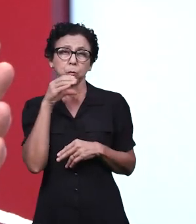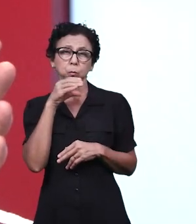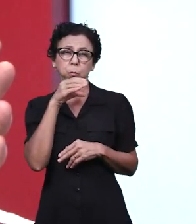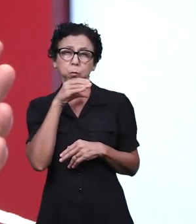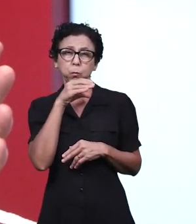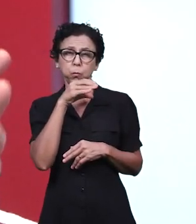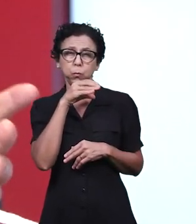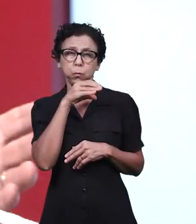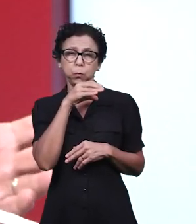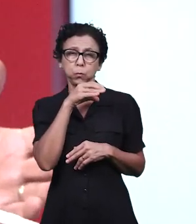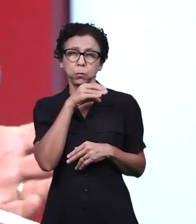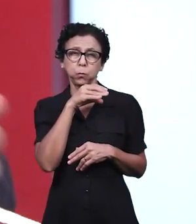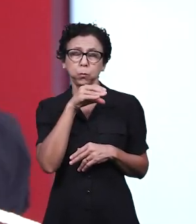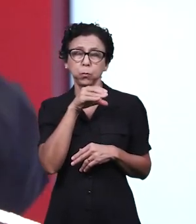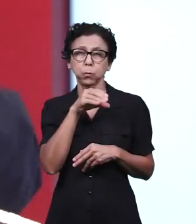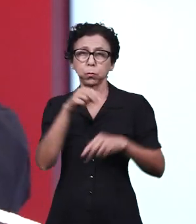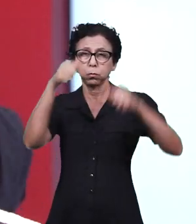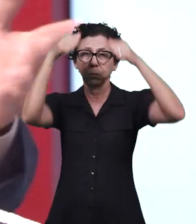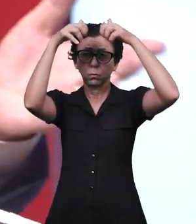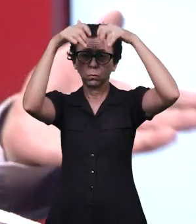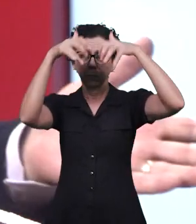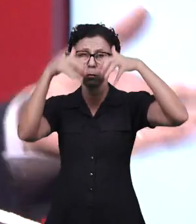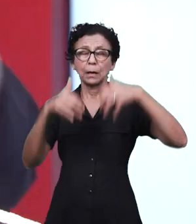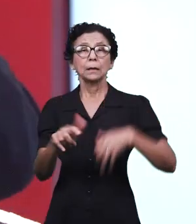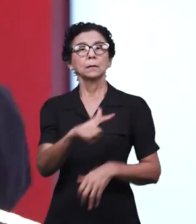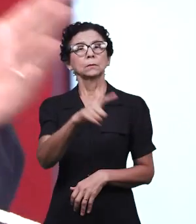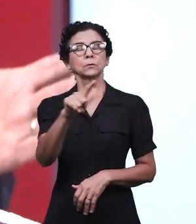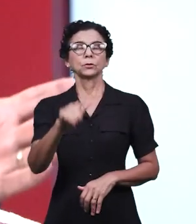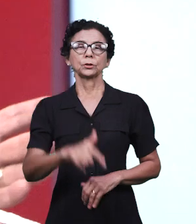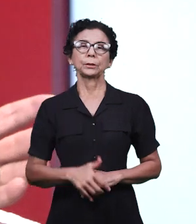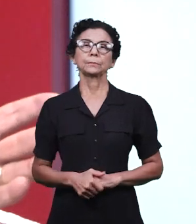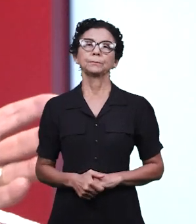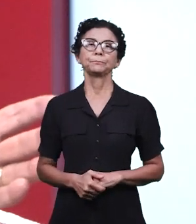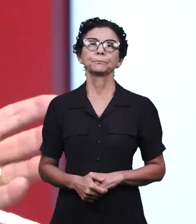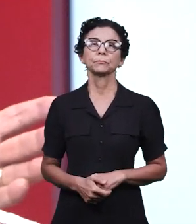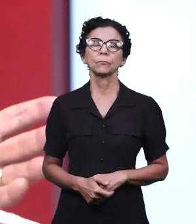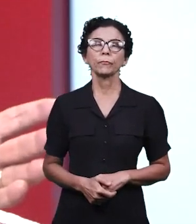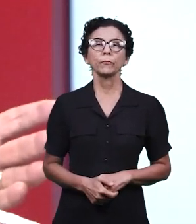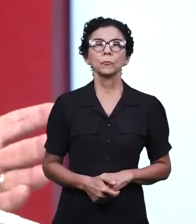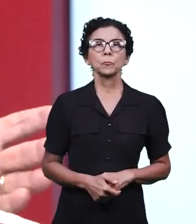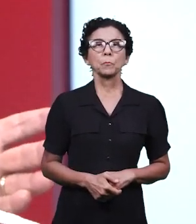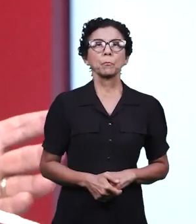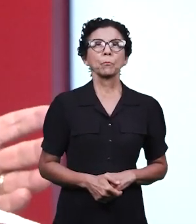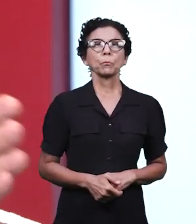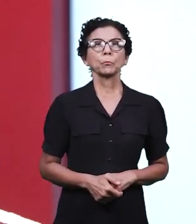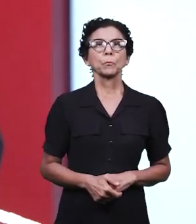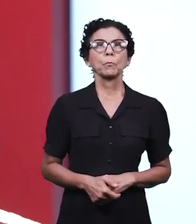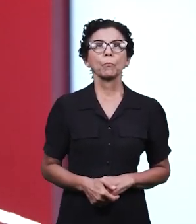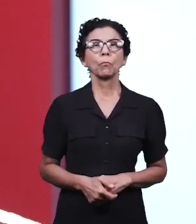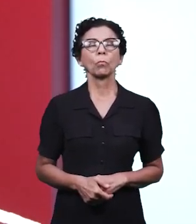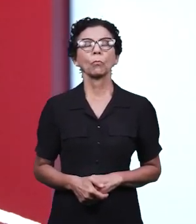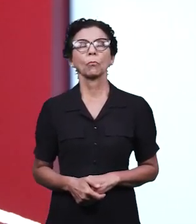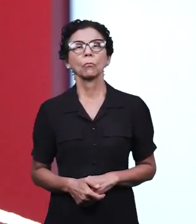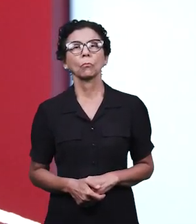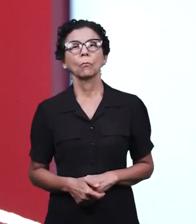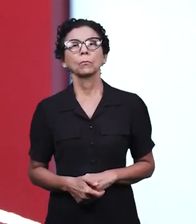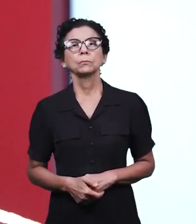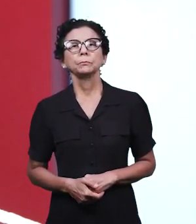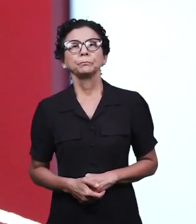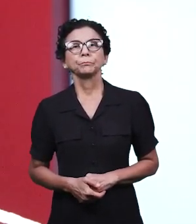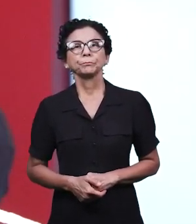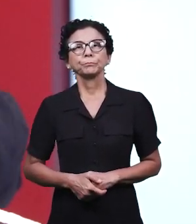Creta ainda, chamado Fênice, ou Fênix, tanto faz, não é? Mas, ao partir de